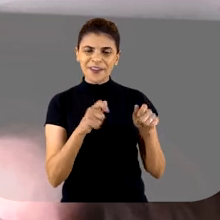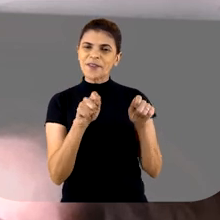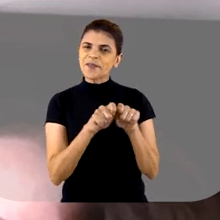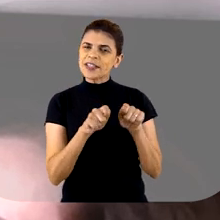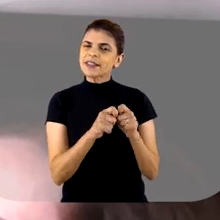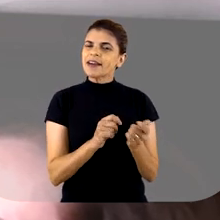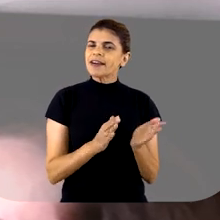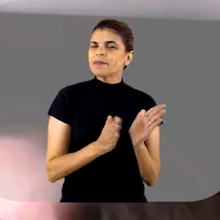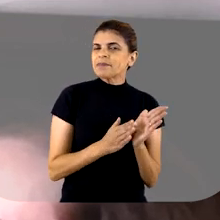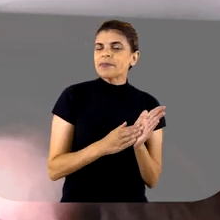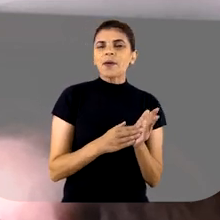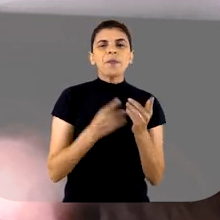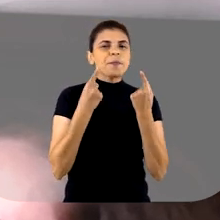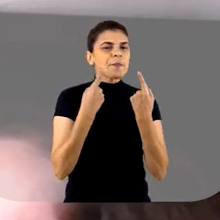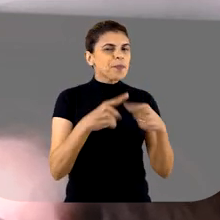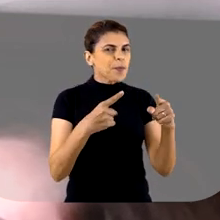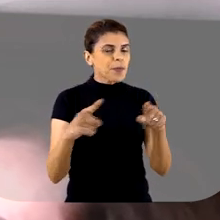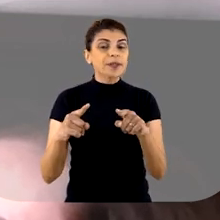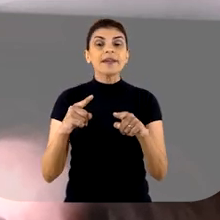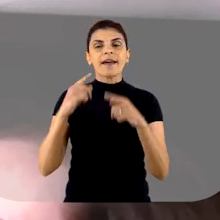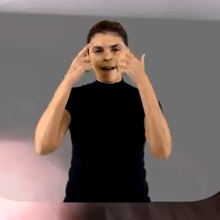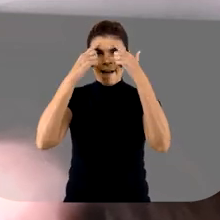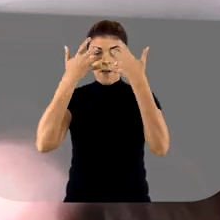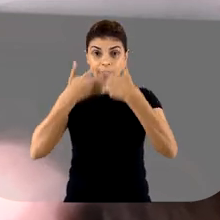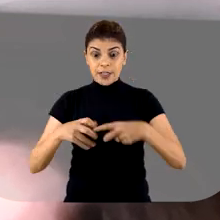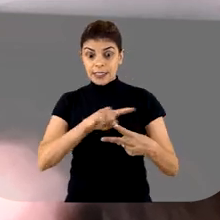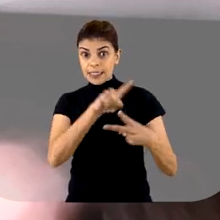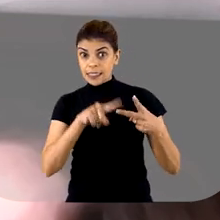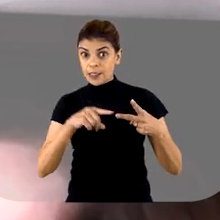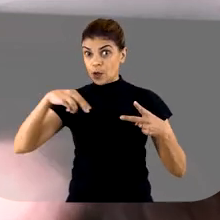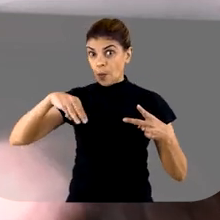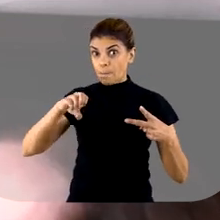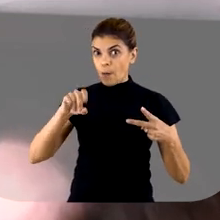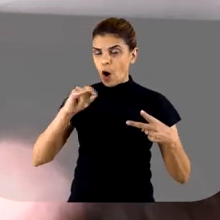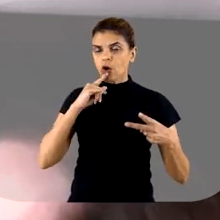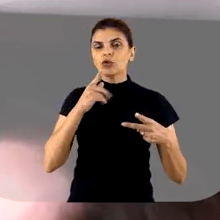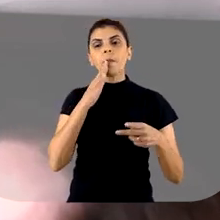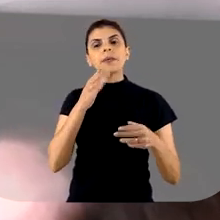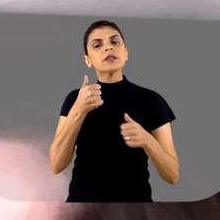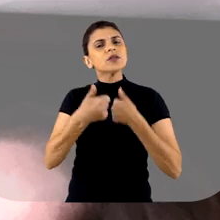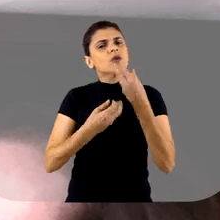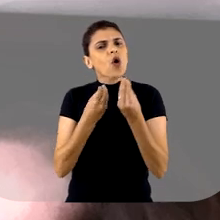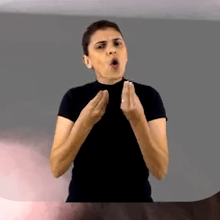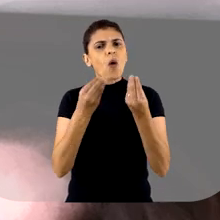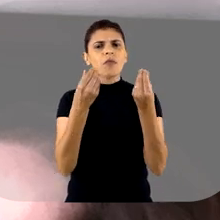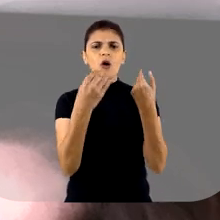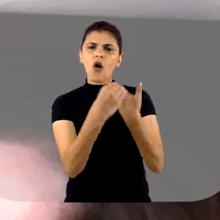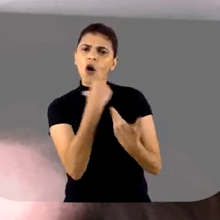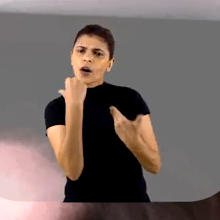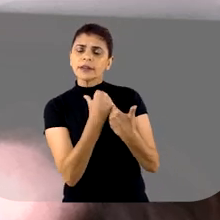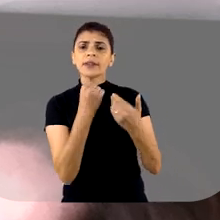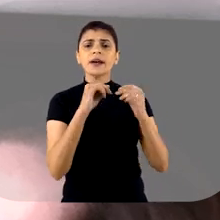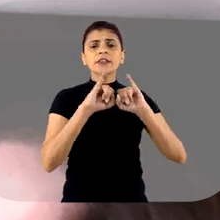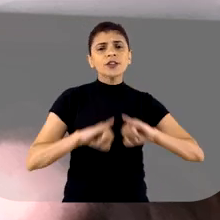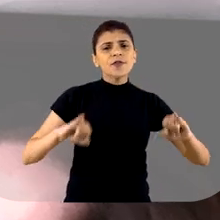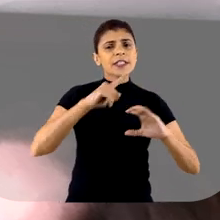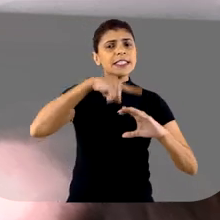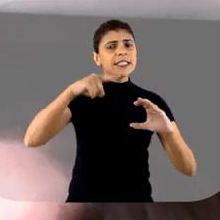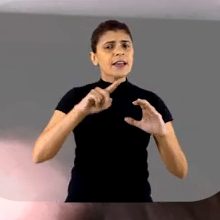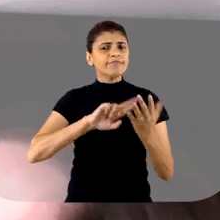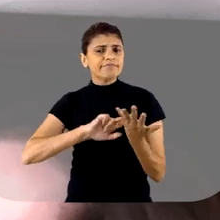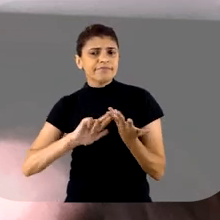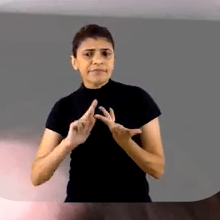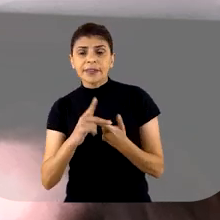algumas provocações para reflexão. No segundo módulo, a gente traz alguns guias práticos de como fazer divulgação científica em diferentes